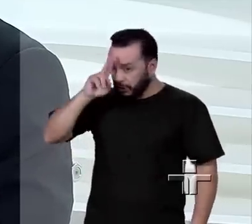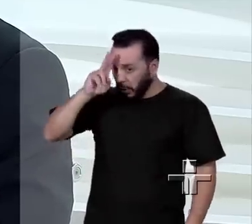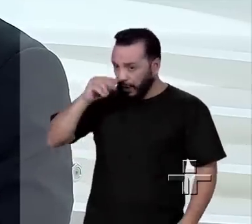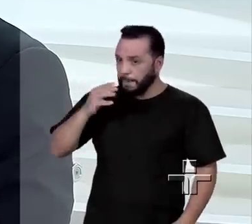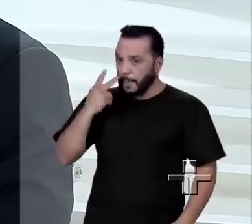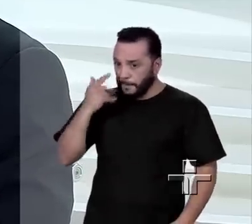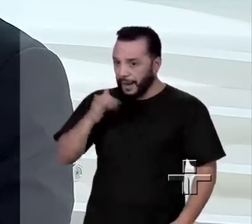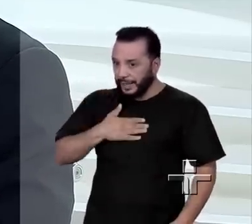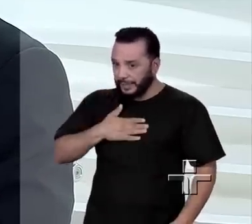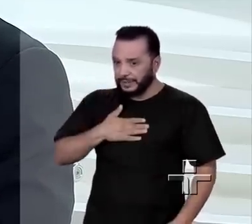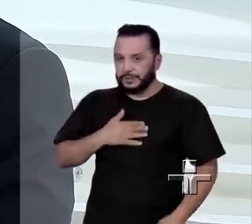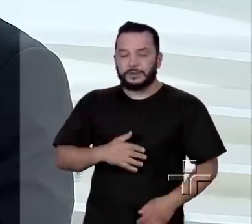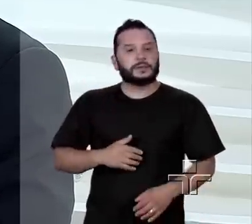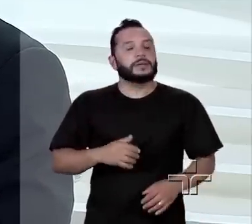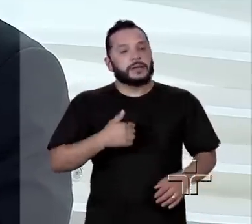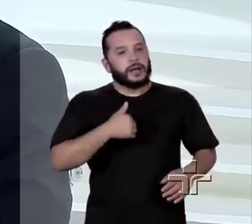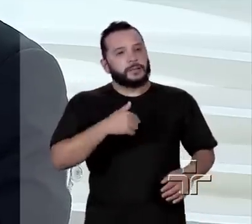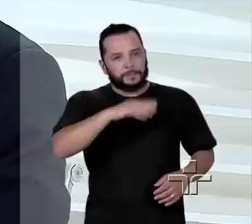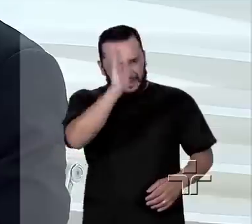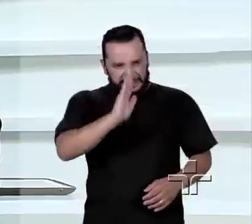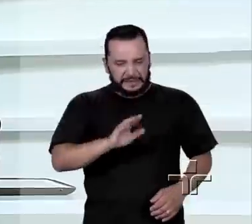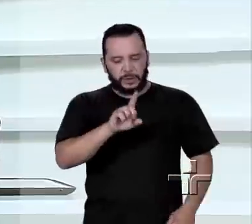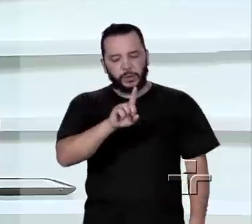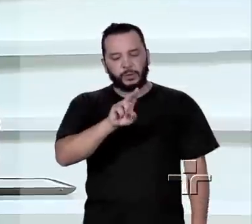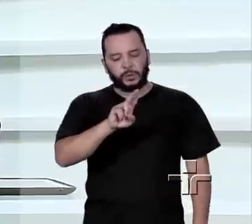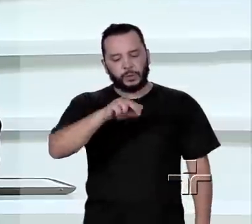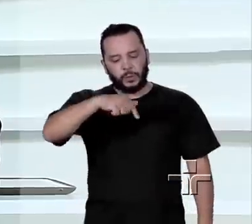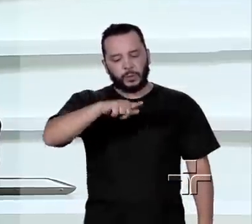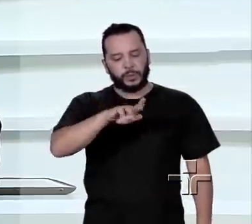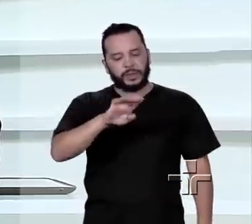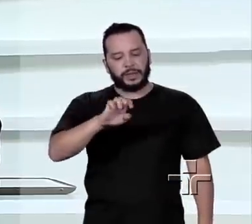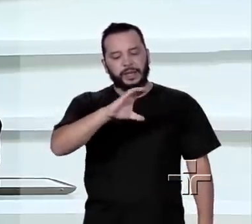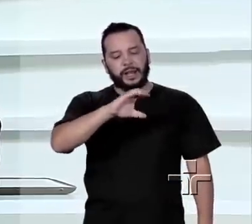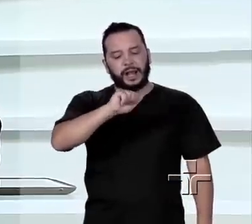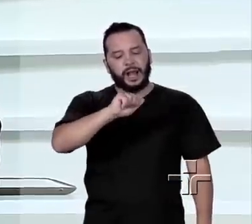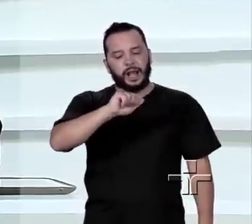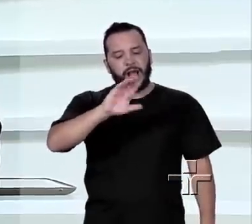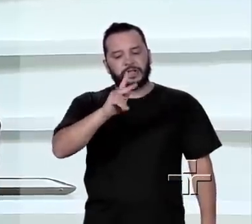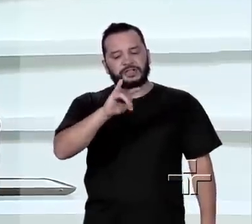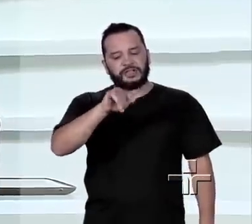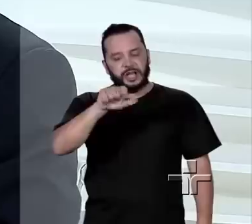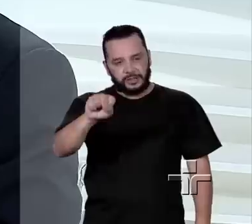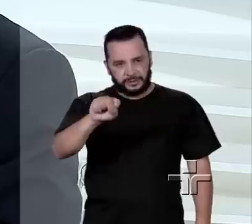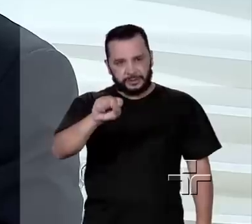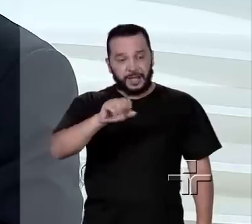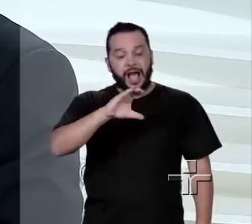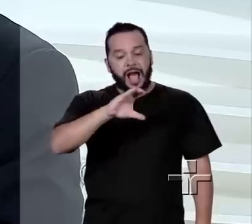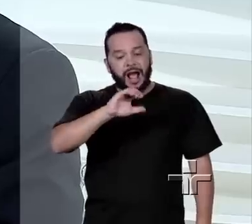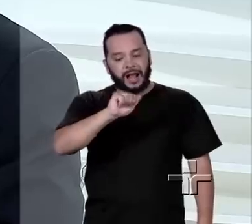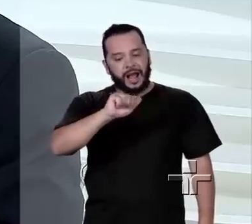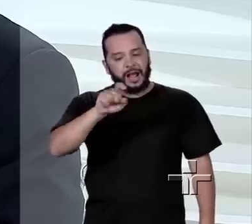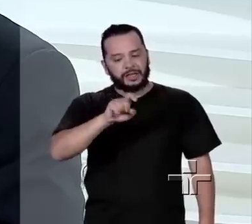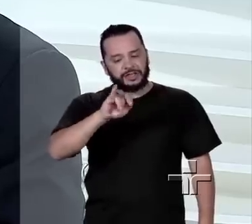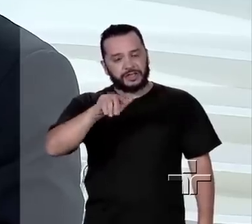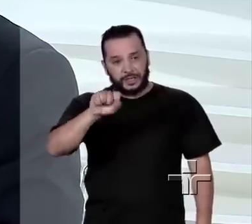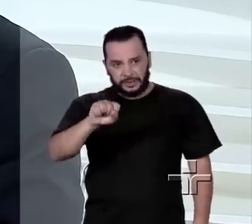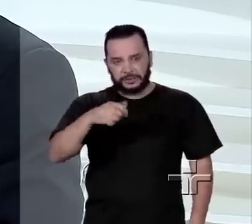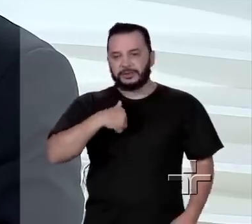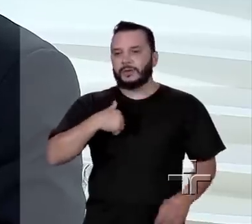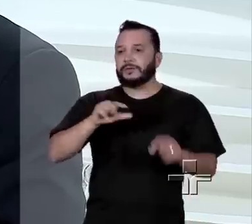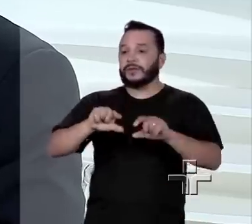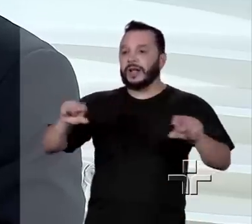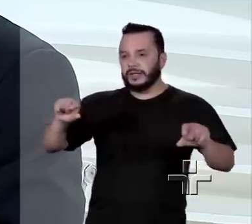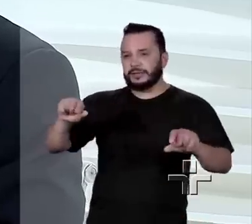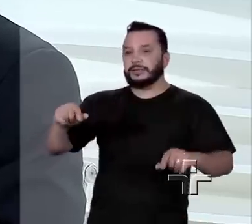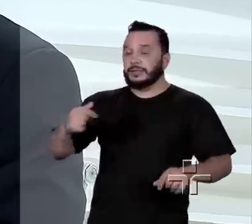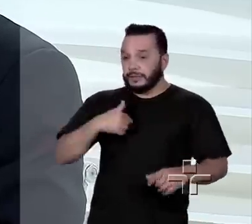do Brasil? Duque de Caxias. E o senhor tem uma frase, um verso para deixar aqui? Vis pacem para bellos, se queres